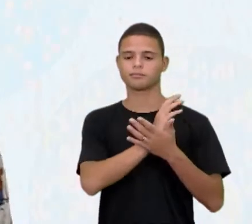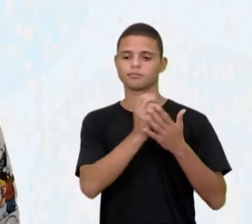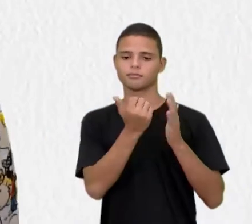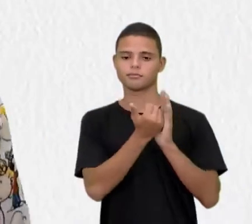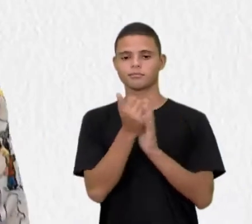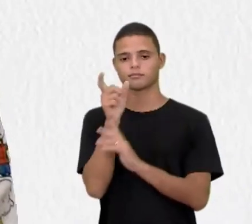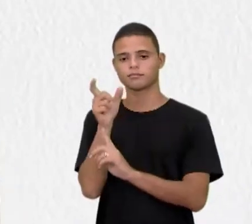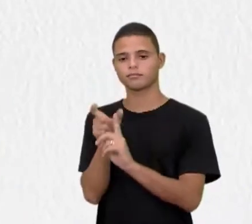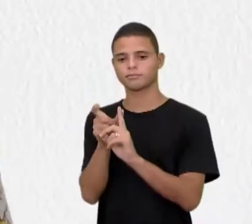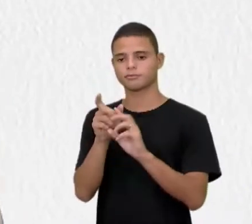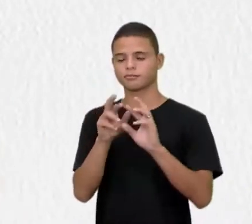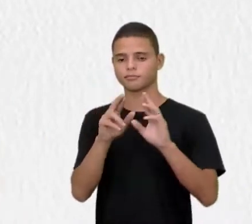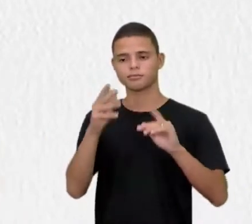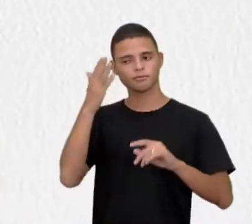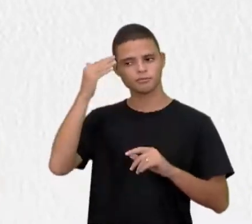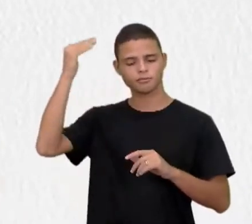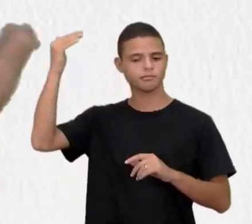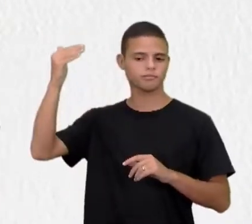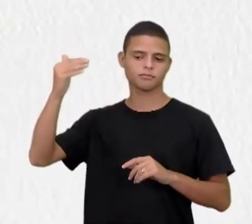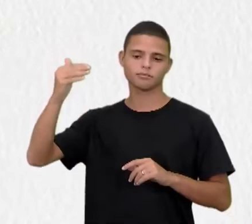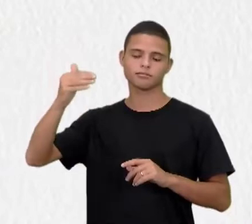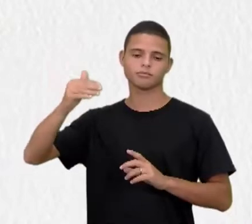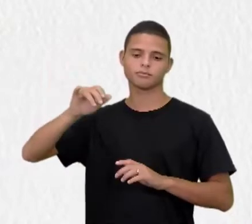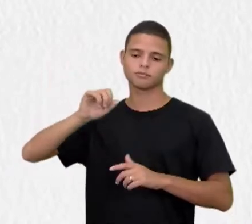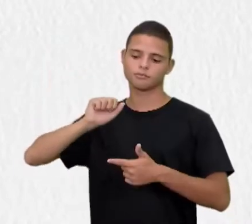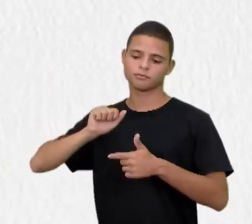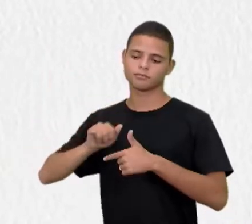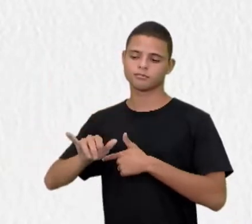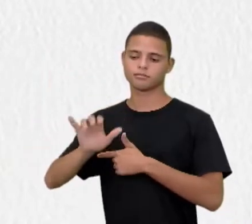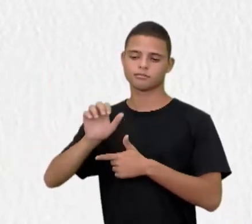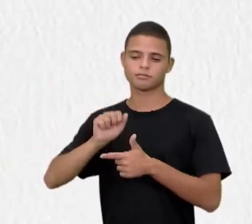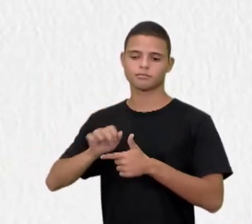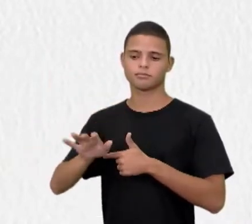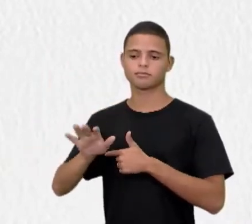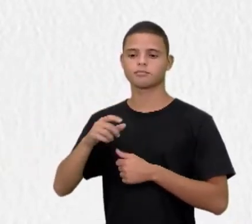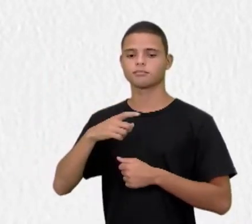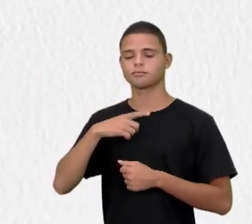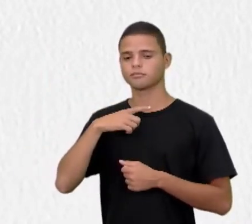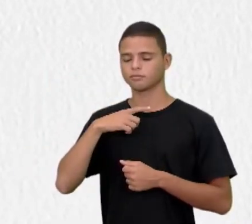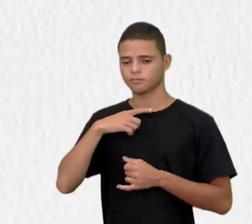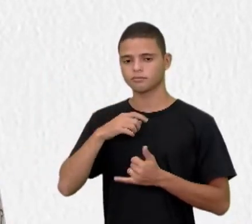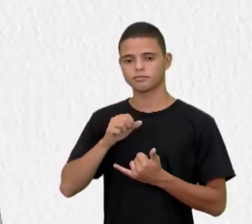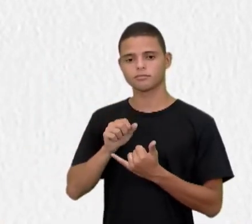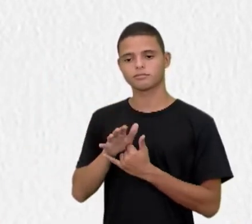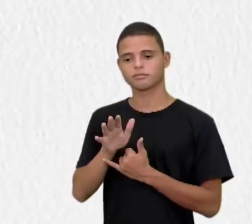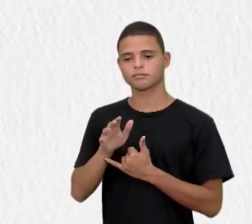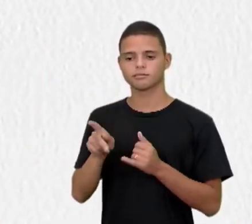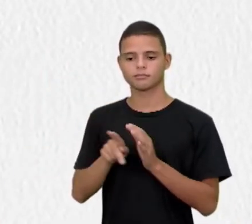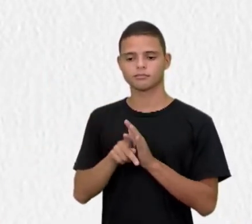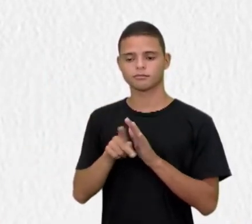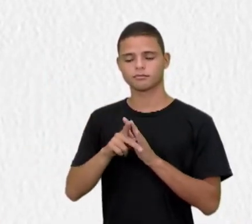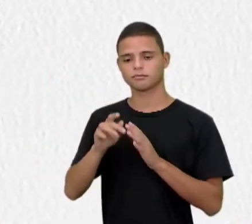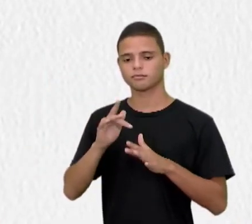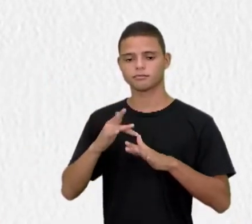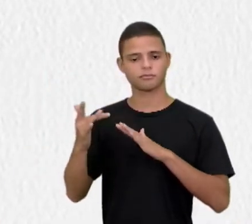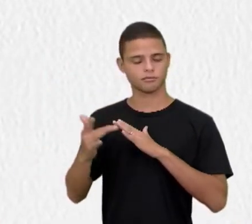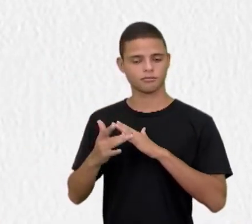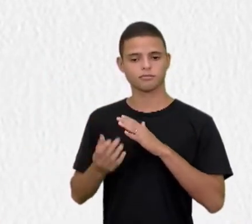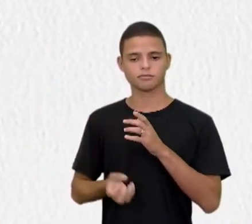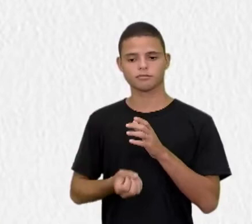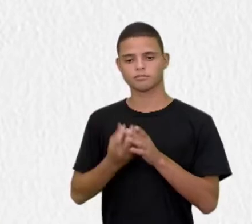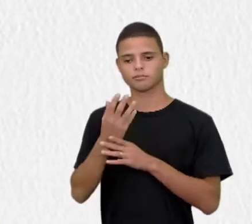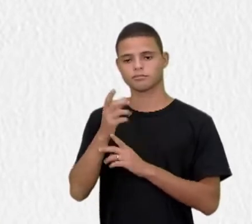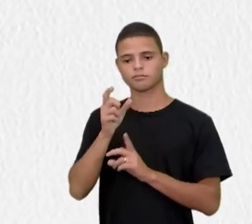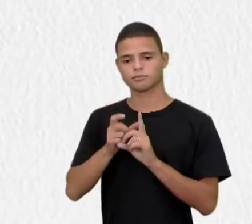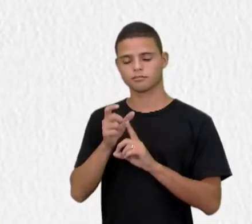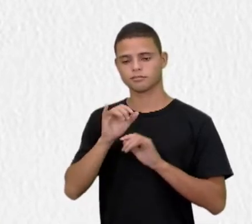grandes ícones, influenciadores, enfim, muita coisa aí que a gente tem dentro das redes sociais da criação, né,